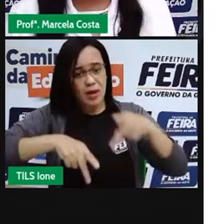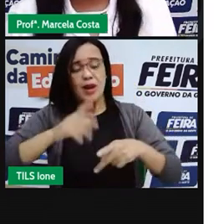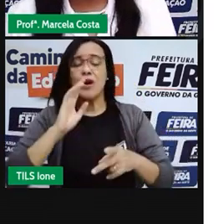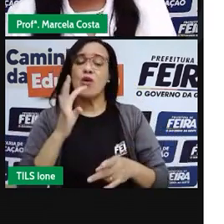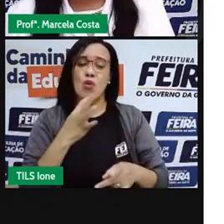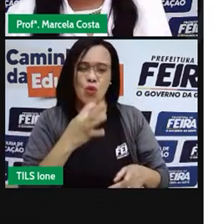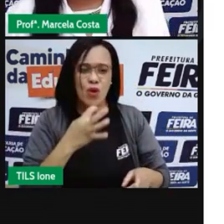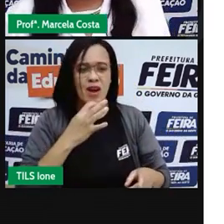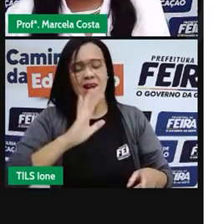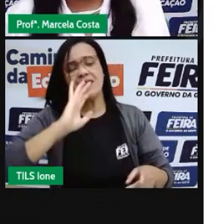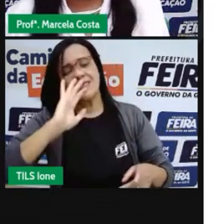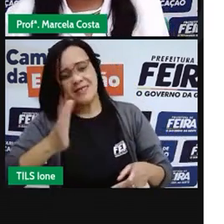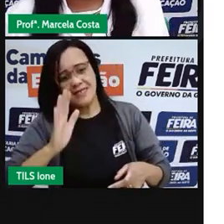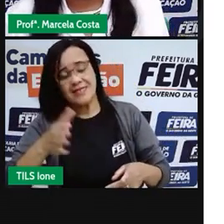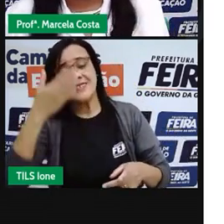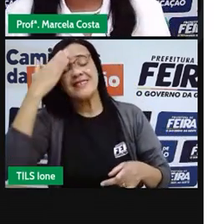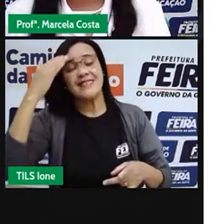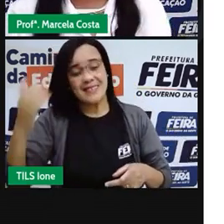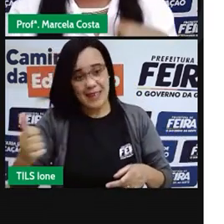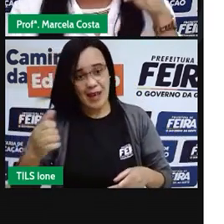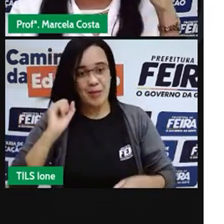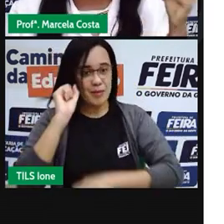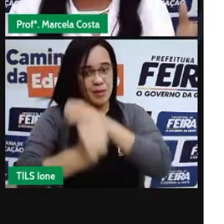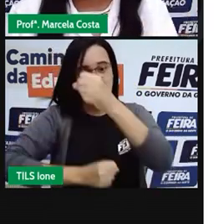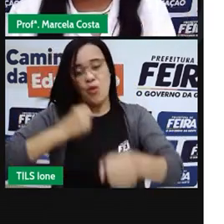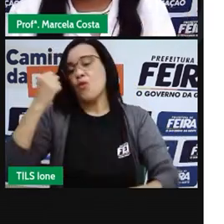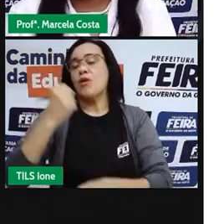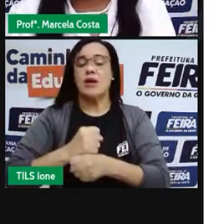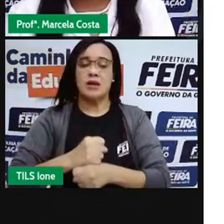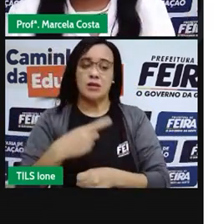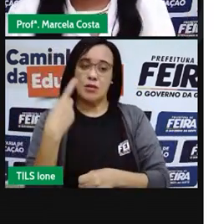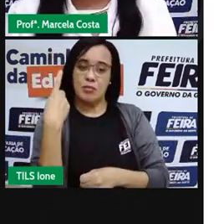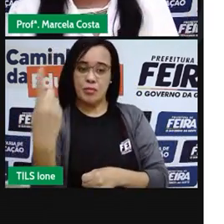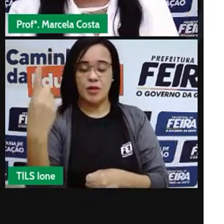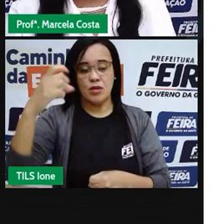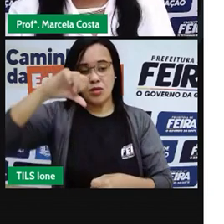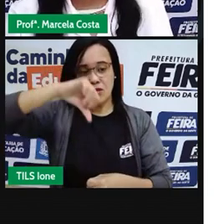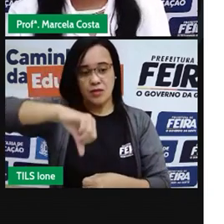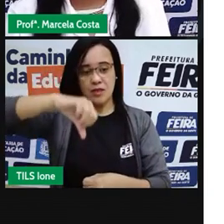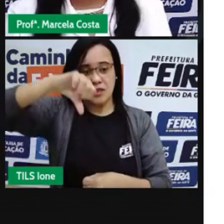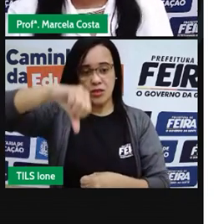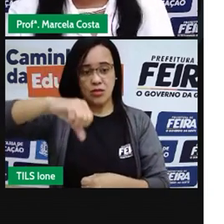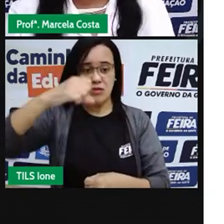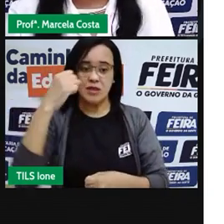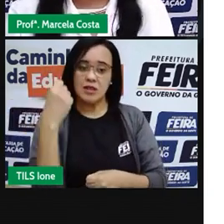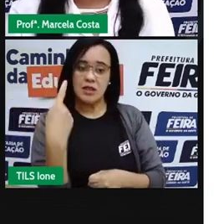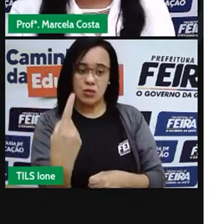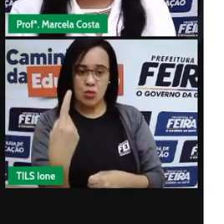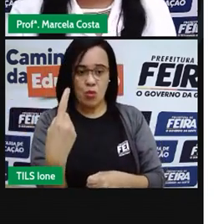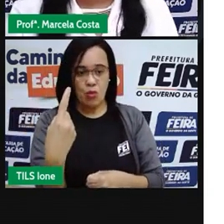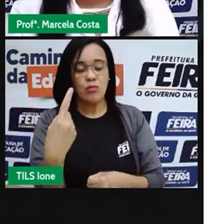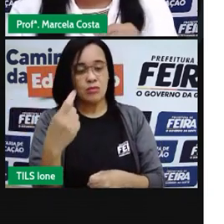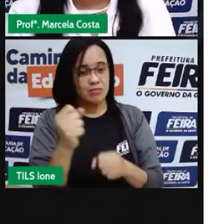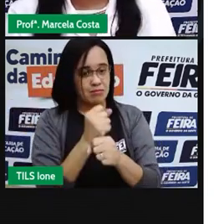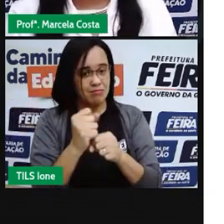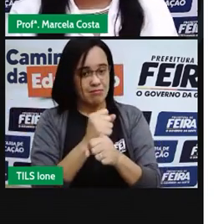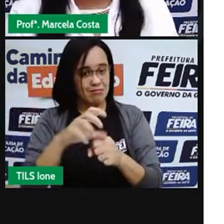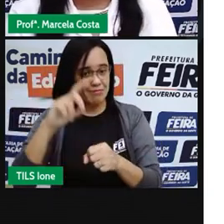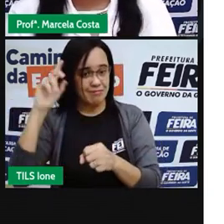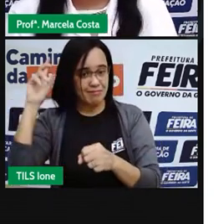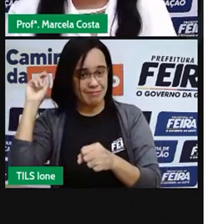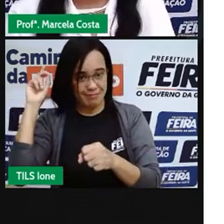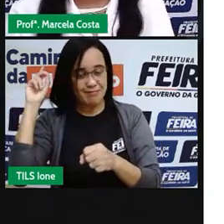em 1991, já tem bastante tempo, e ele foi criado